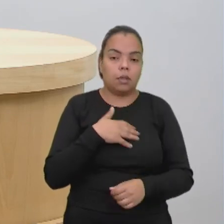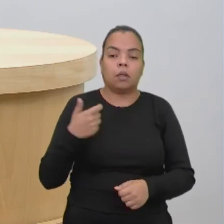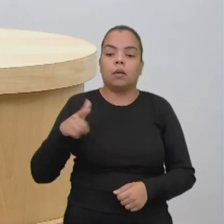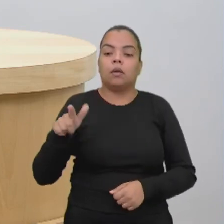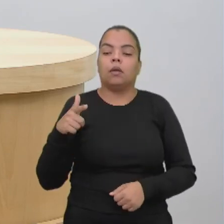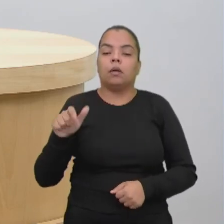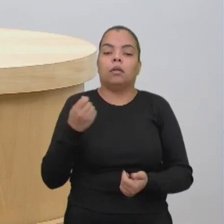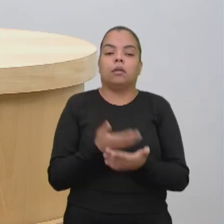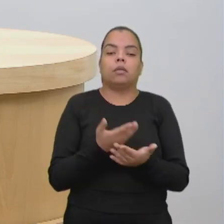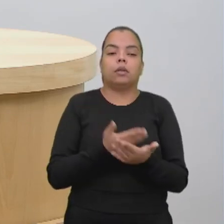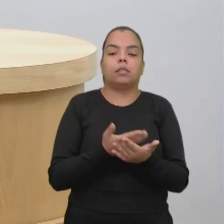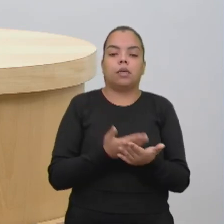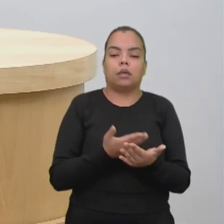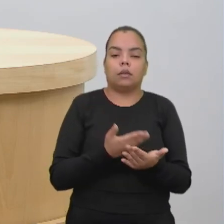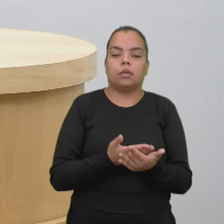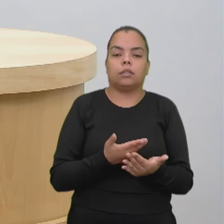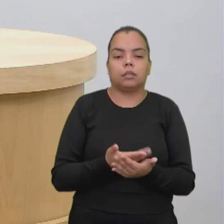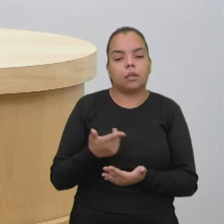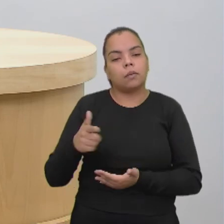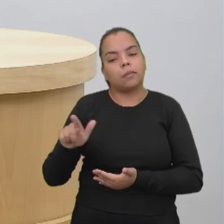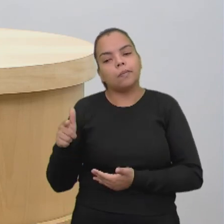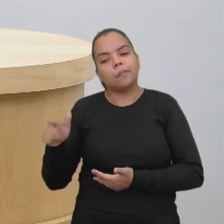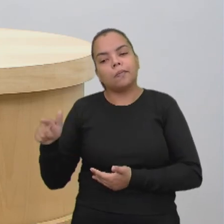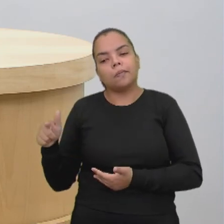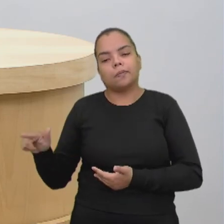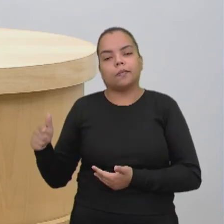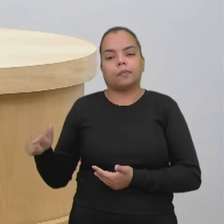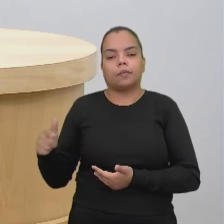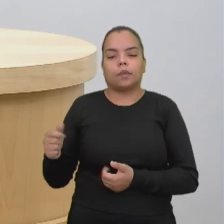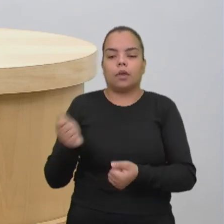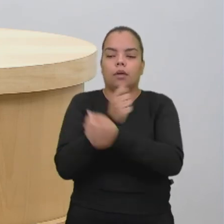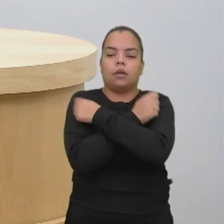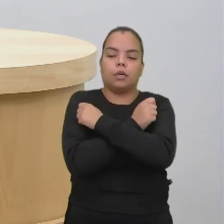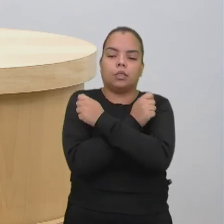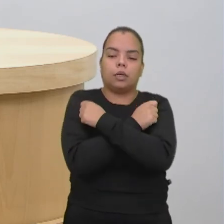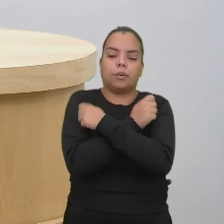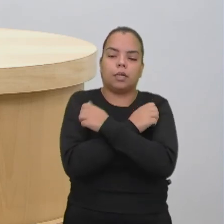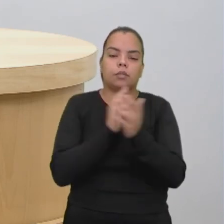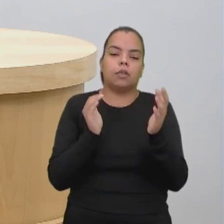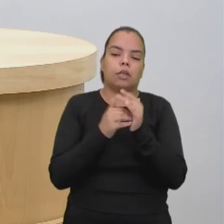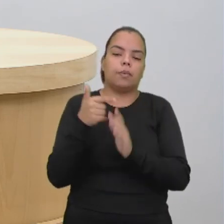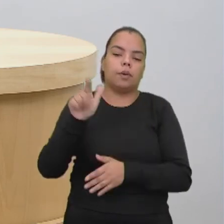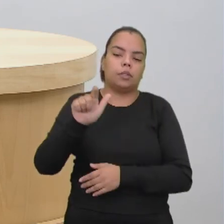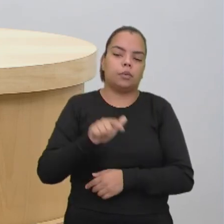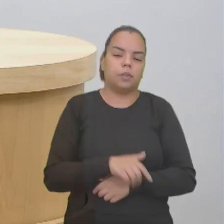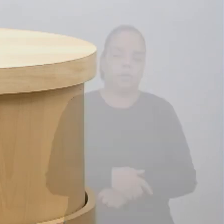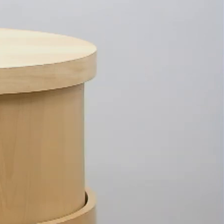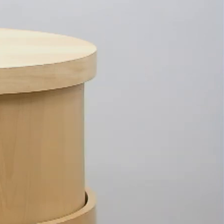neste componente aí falando sobre o solo. Um forte abraço a todos e até a próxima.